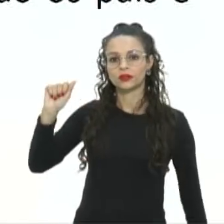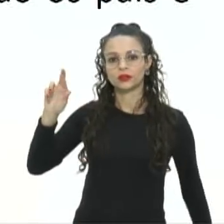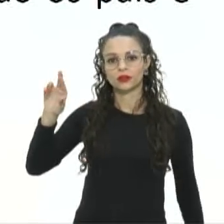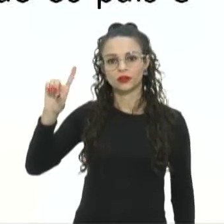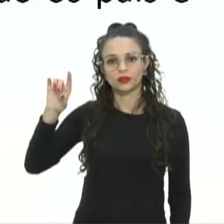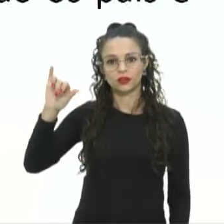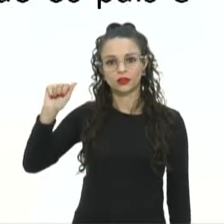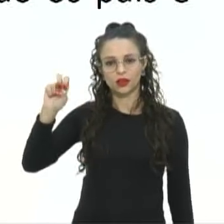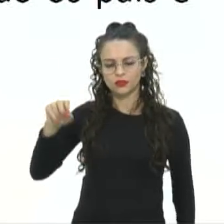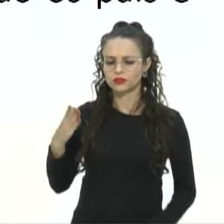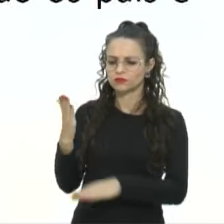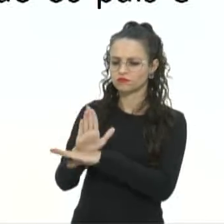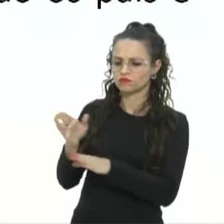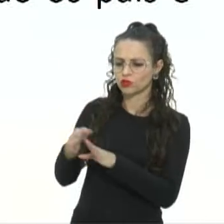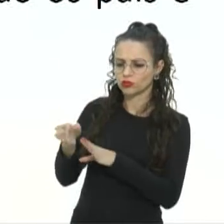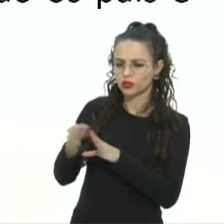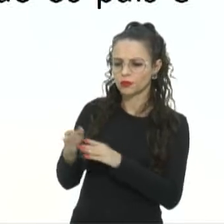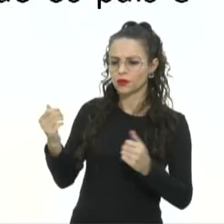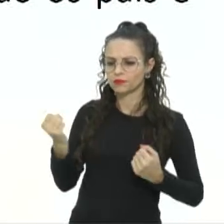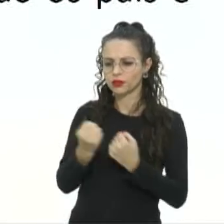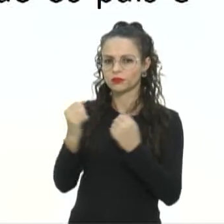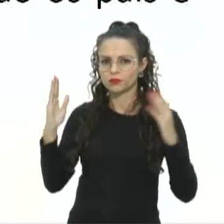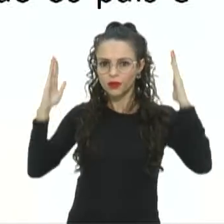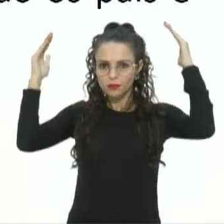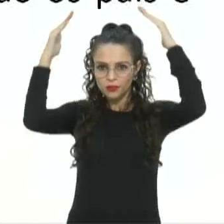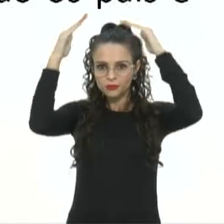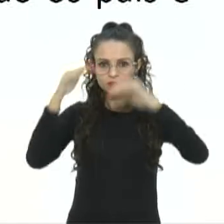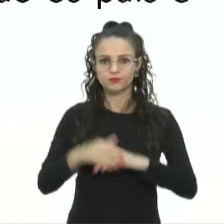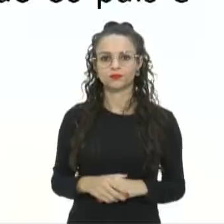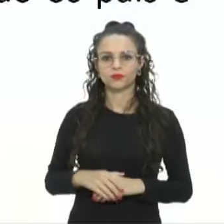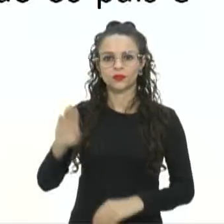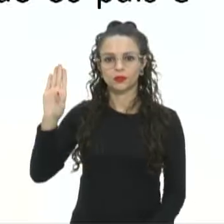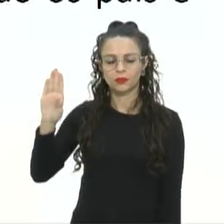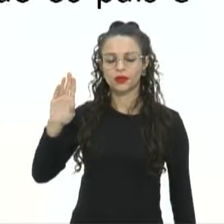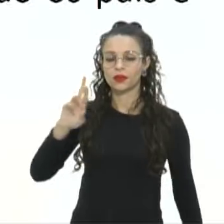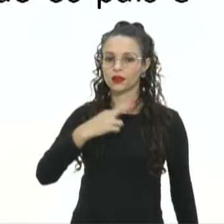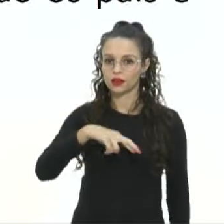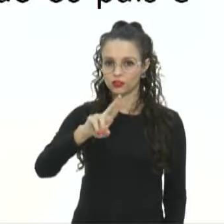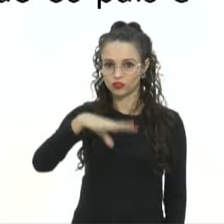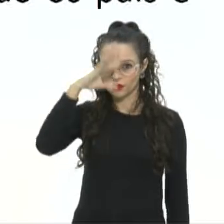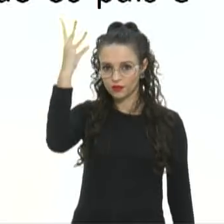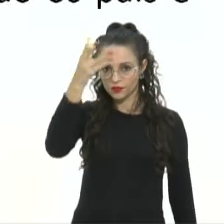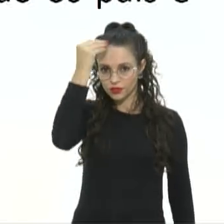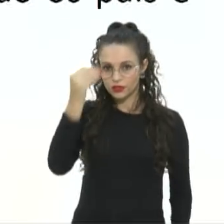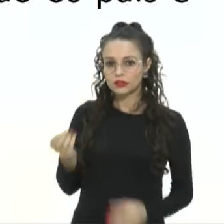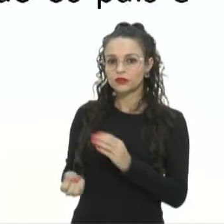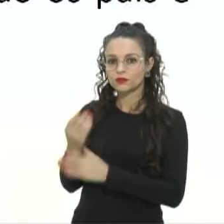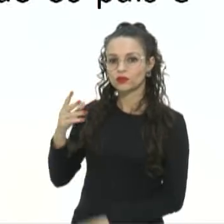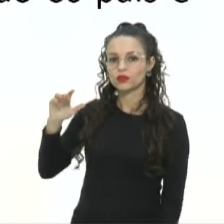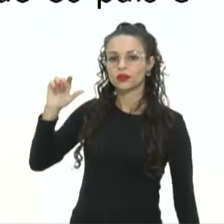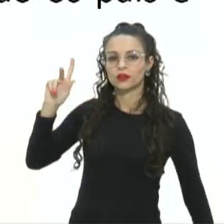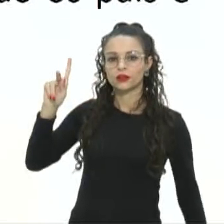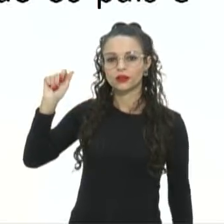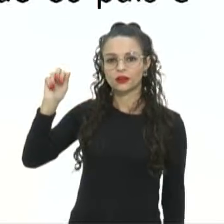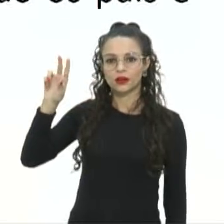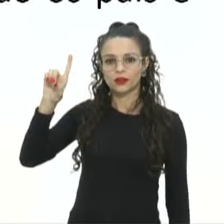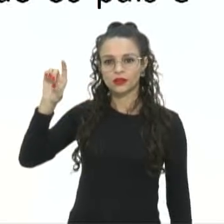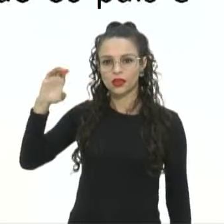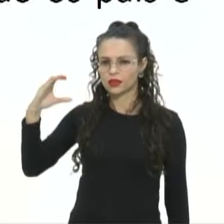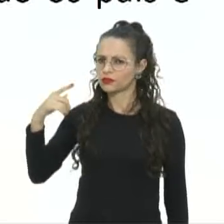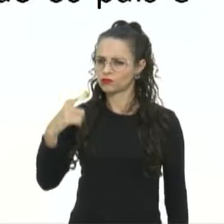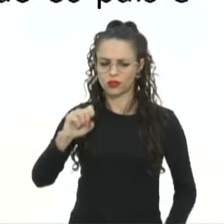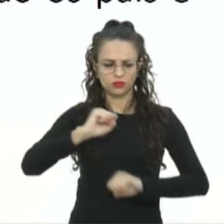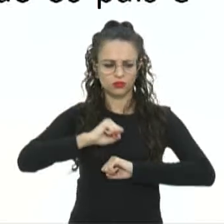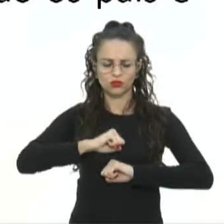e colaboradores do Papa? Segunda questão, a religião espírita, fundada por Allan Kardec, não possui sacerdotes, nem